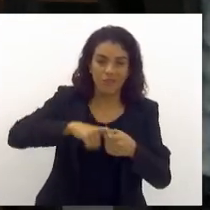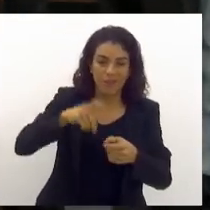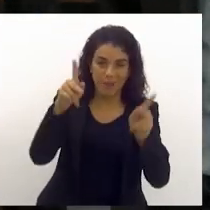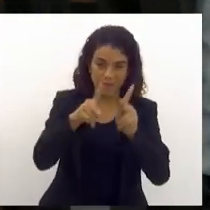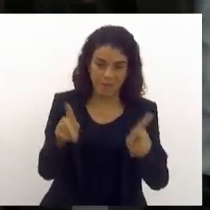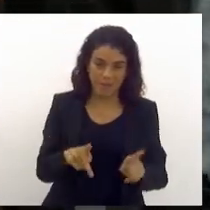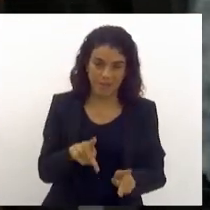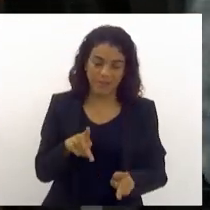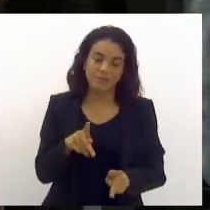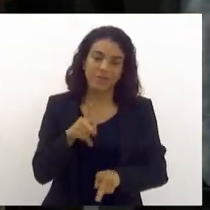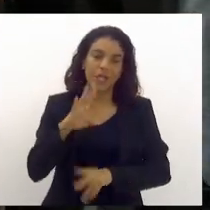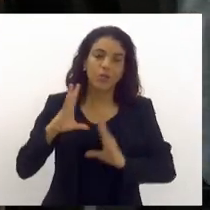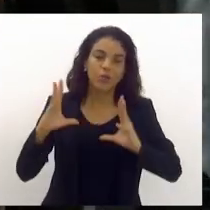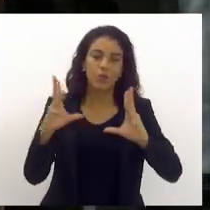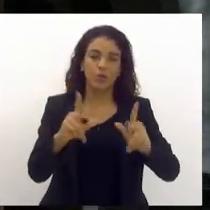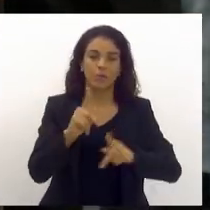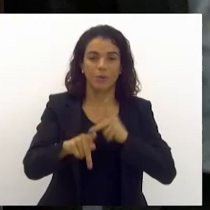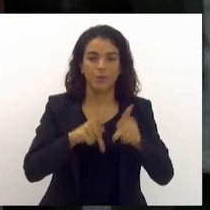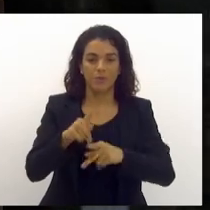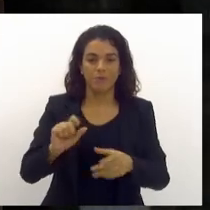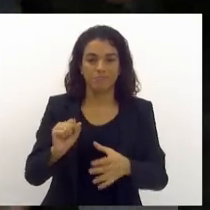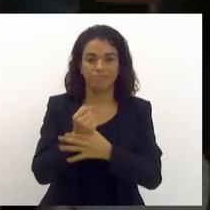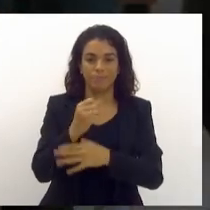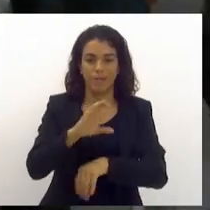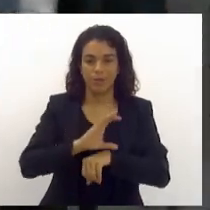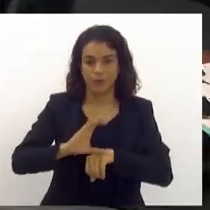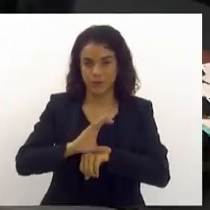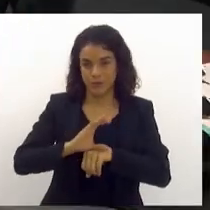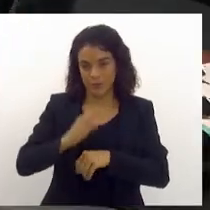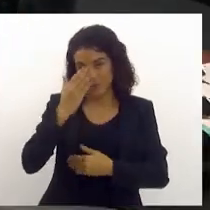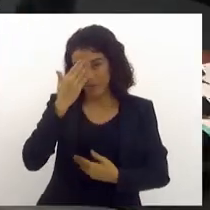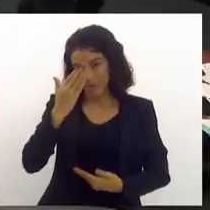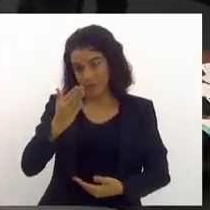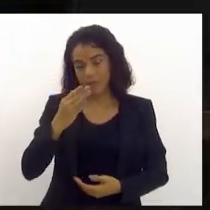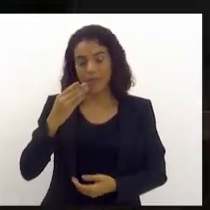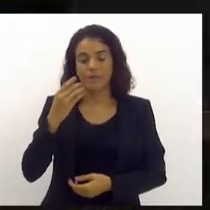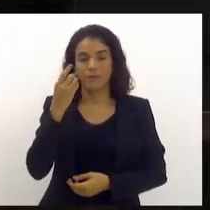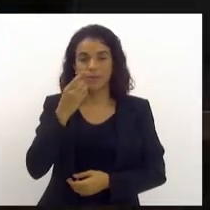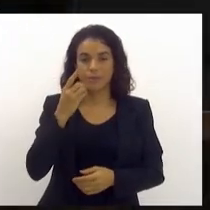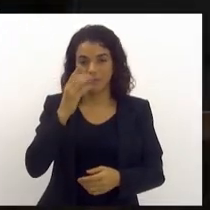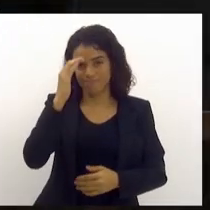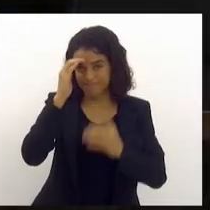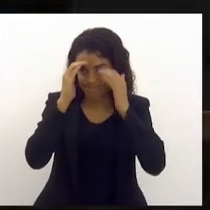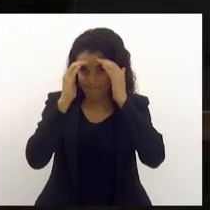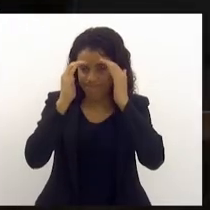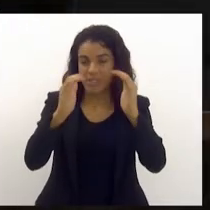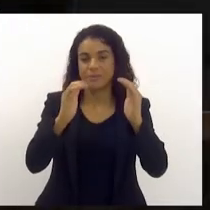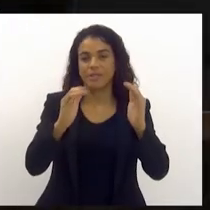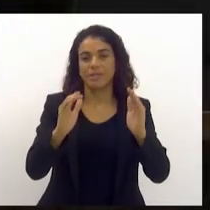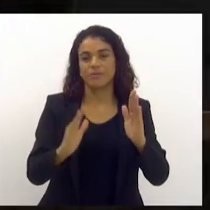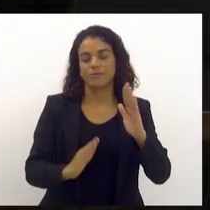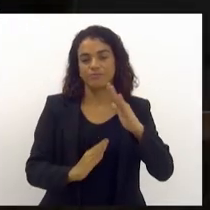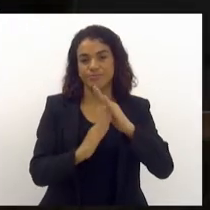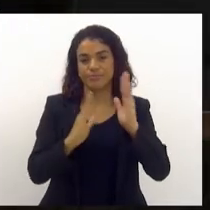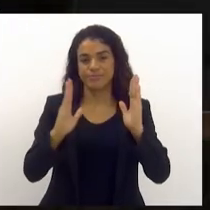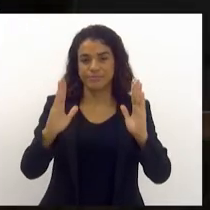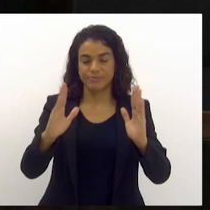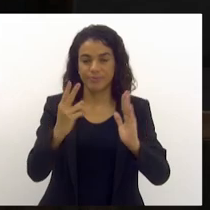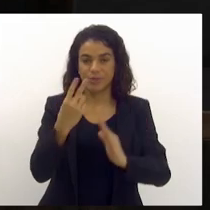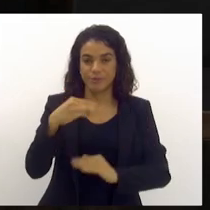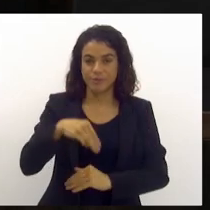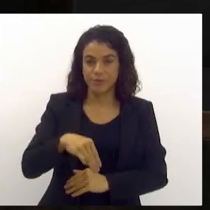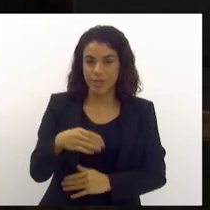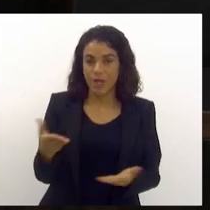direito de ir e vir garantido pela Constituição. Muito obrigado, presidente. Muito obrigado pelo cumprimento do tempo. meu querido amigo Bobel. Deputado Jorge